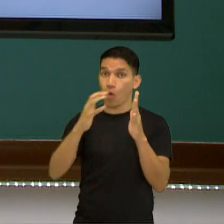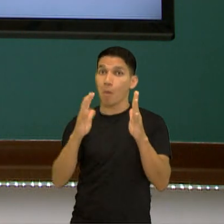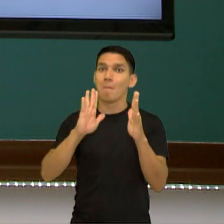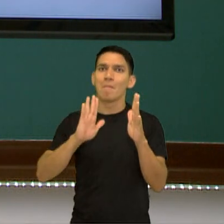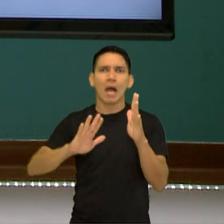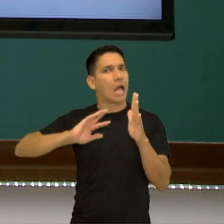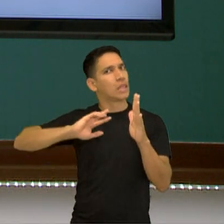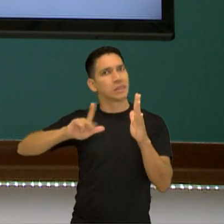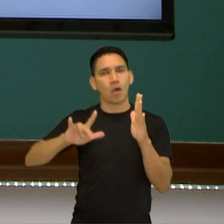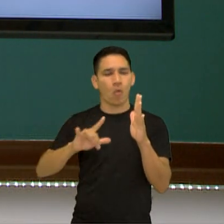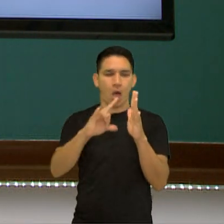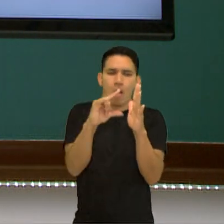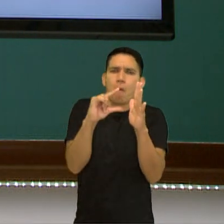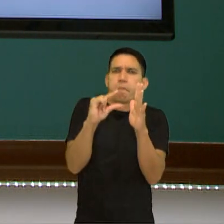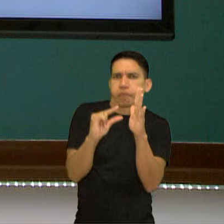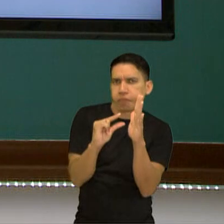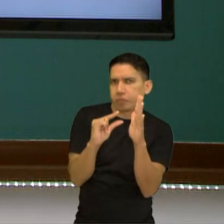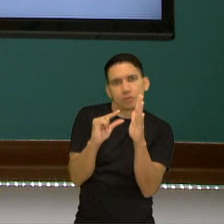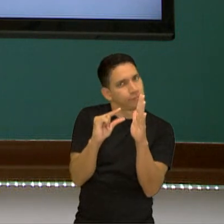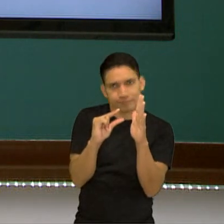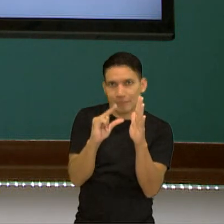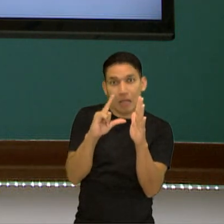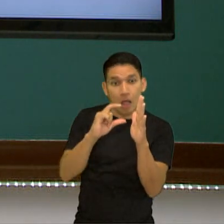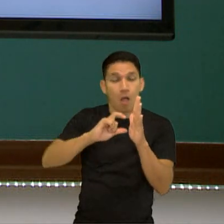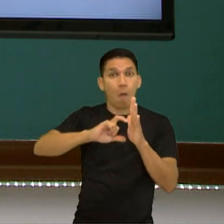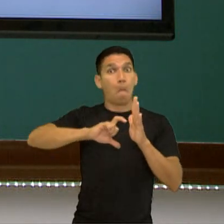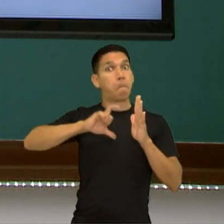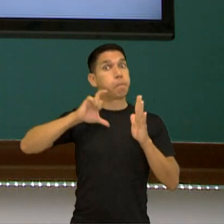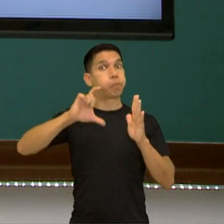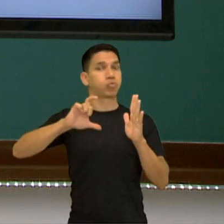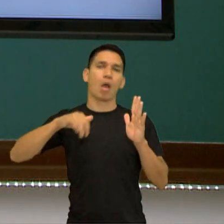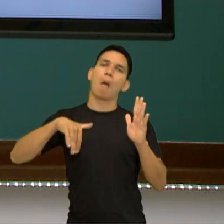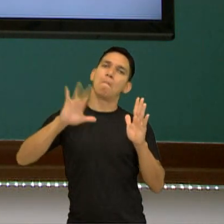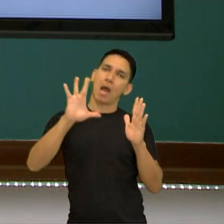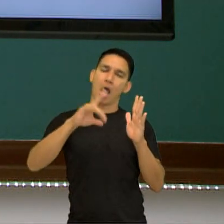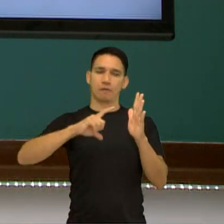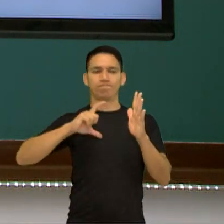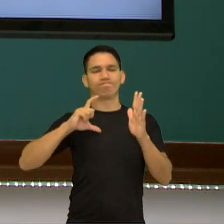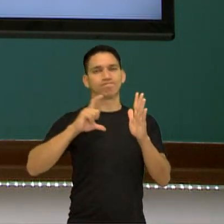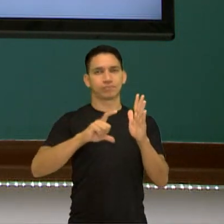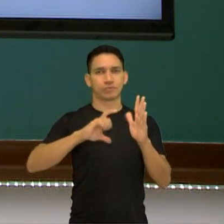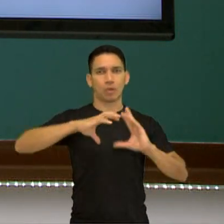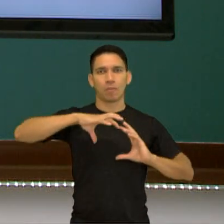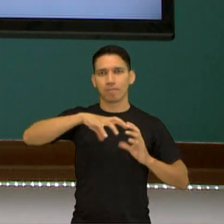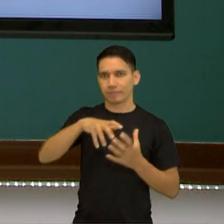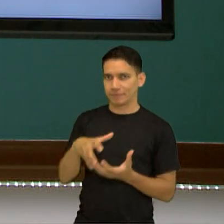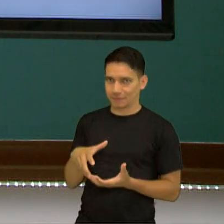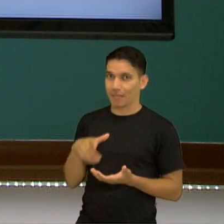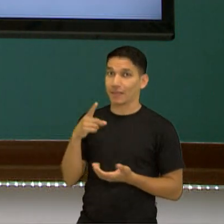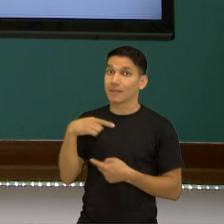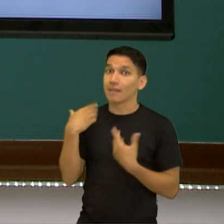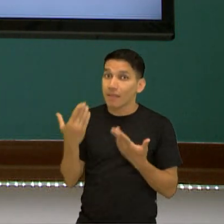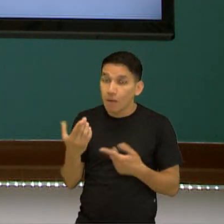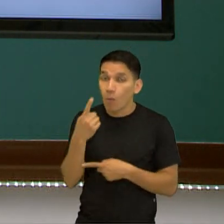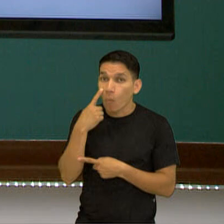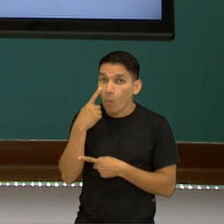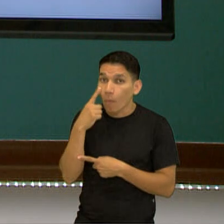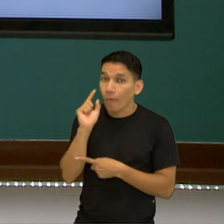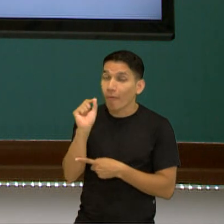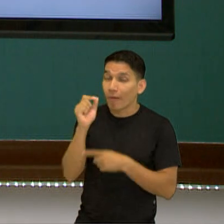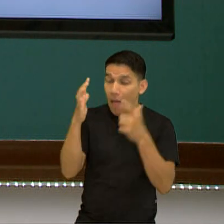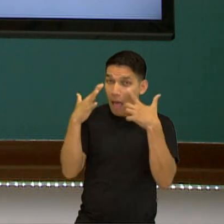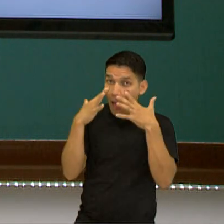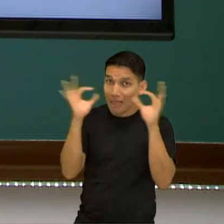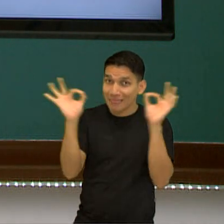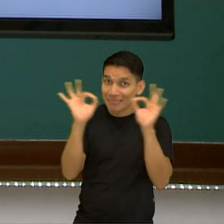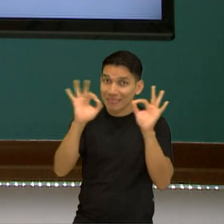a camada de menor extensão, e sim uma das camadas de maior extensão do nosso planeta. Então, é importante você sempre